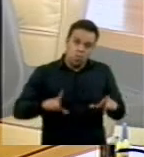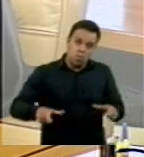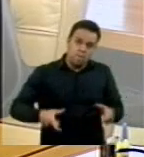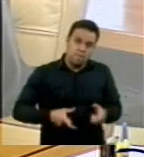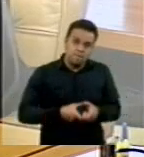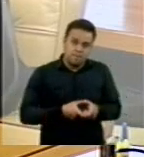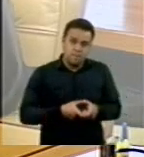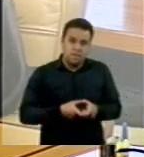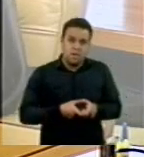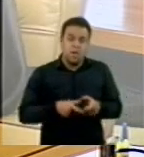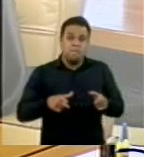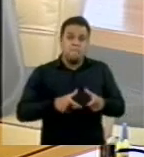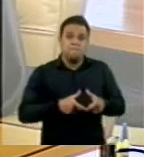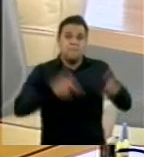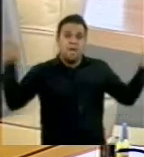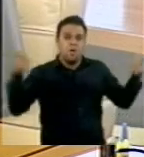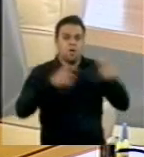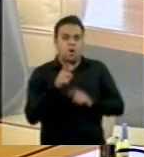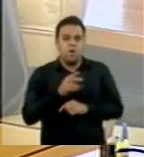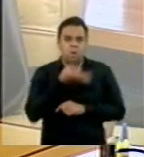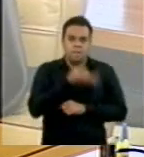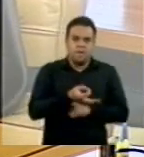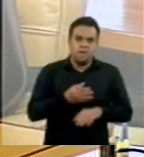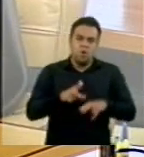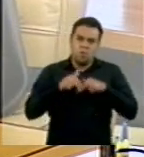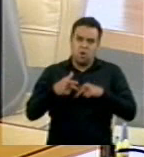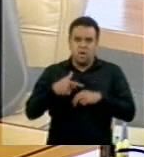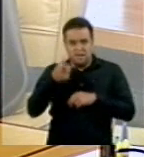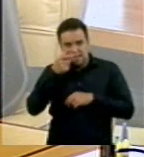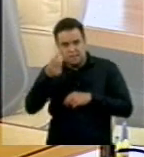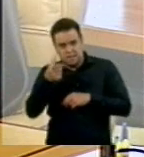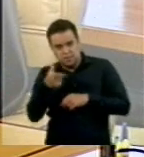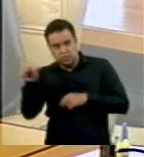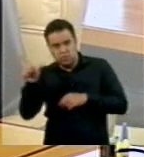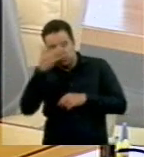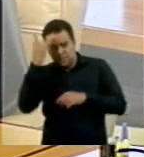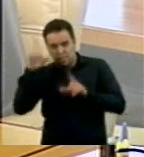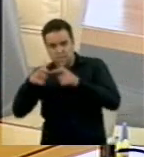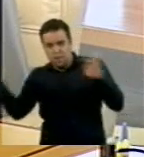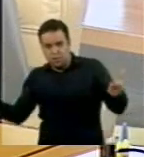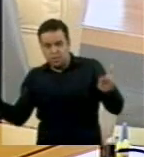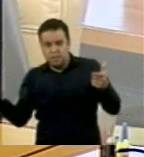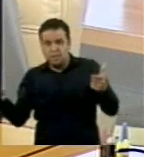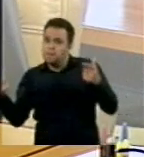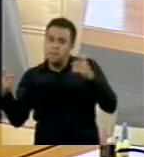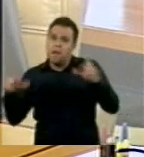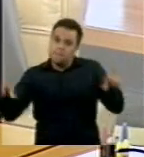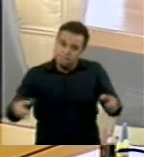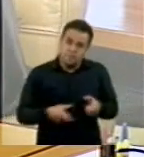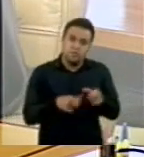para maximizar outros interesses, mesmo que de uma maioria, valendo-se para tanto